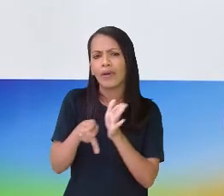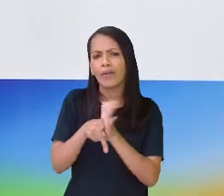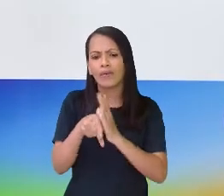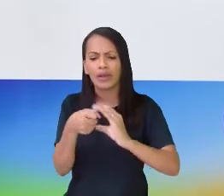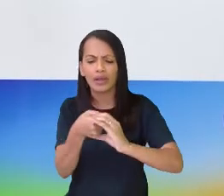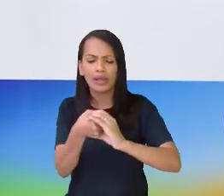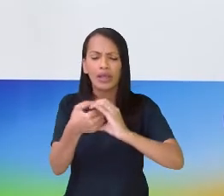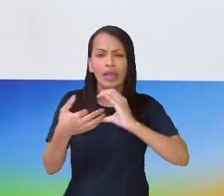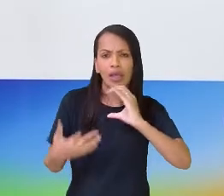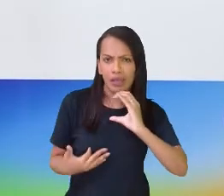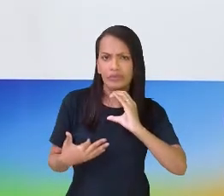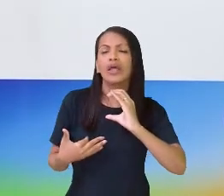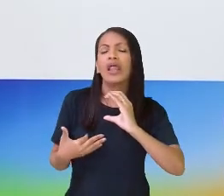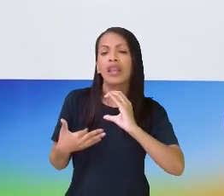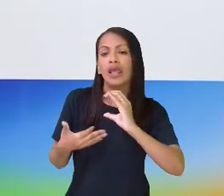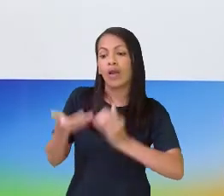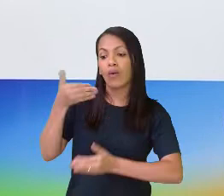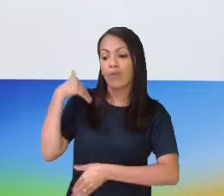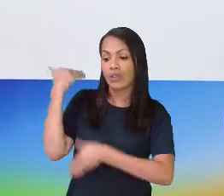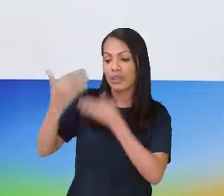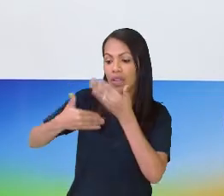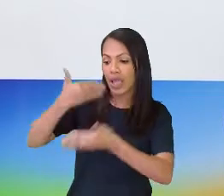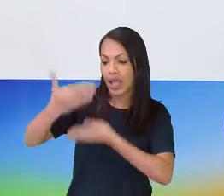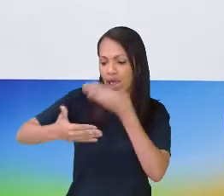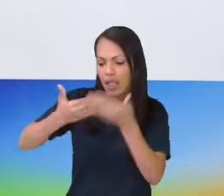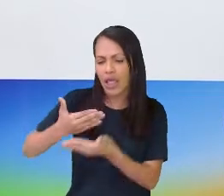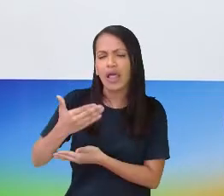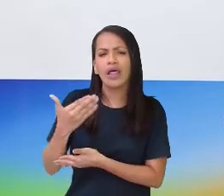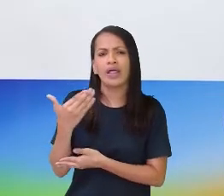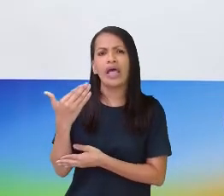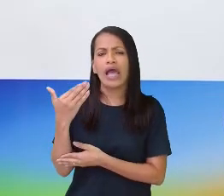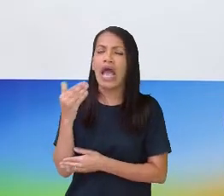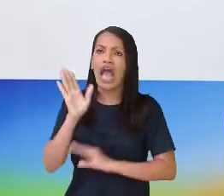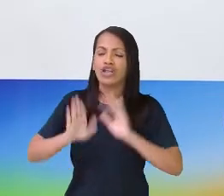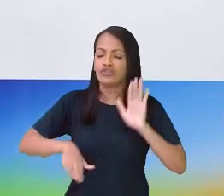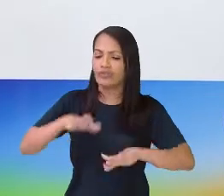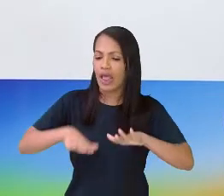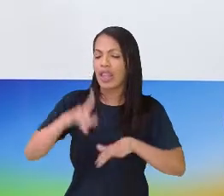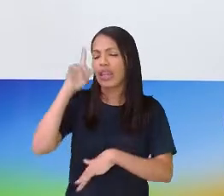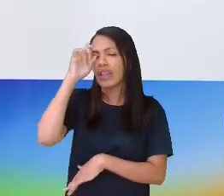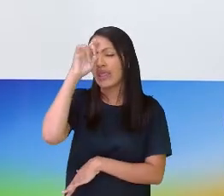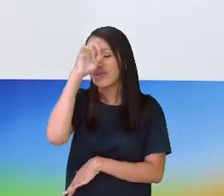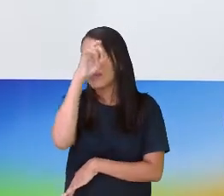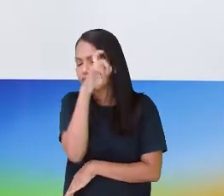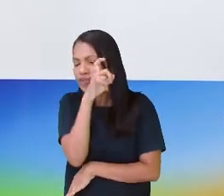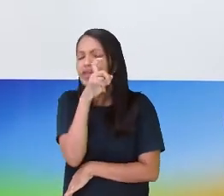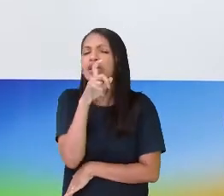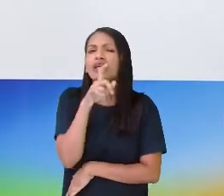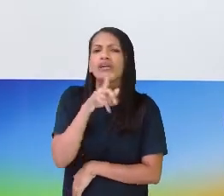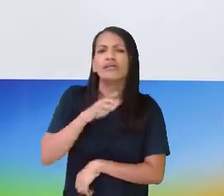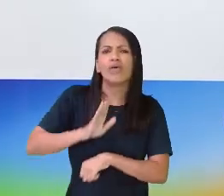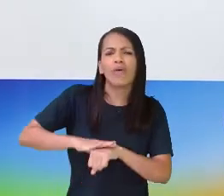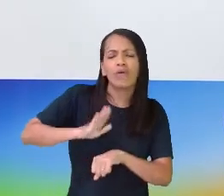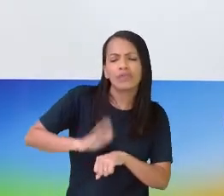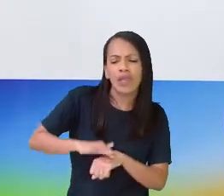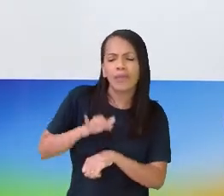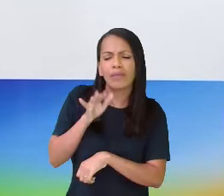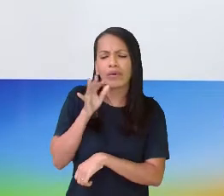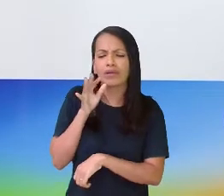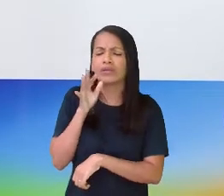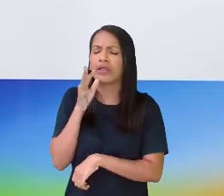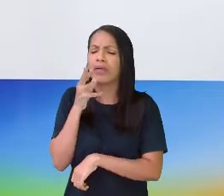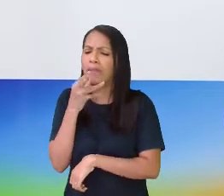seu desenvolvimento integral, uma dificuldade de aprendizado, né, com ritmo muito próprio, com características